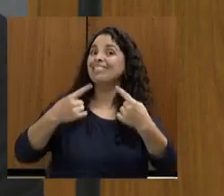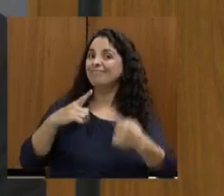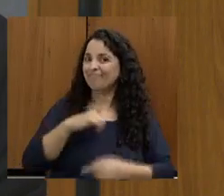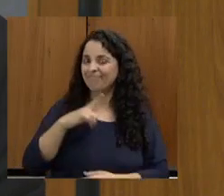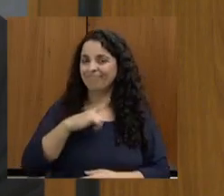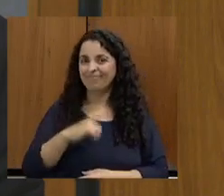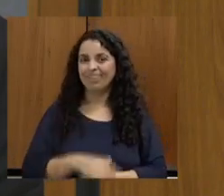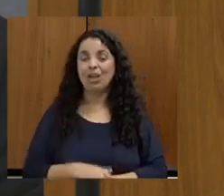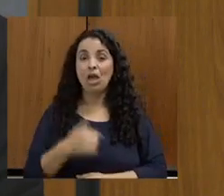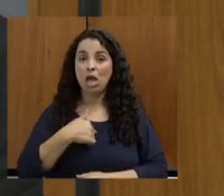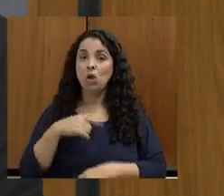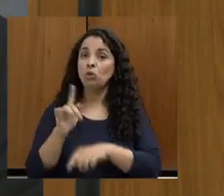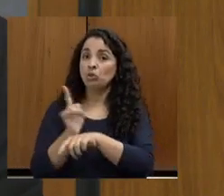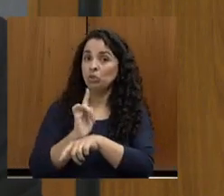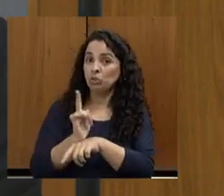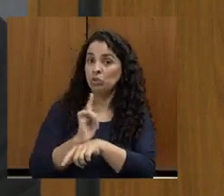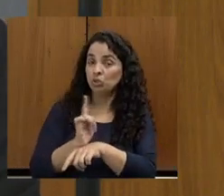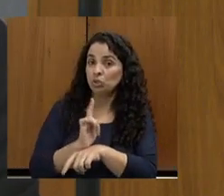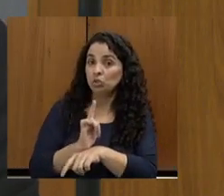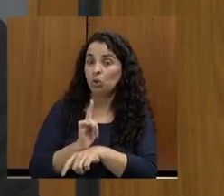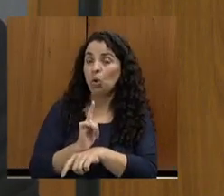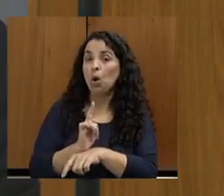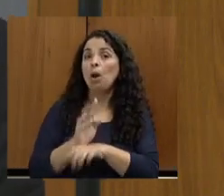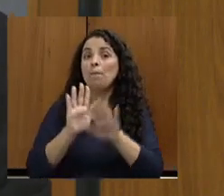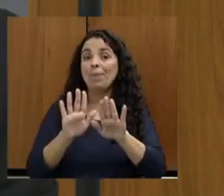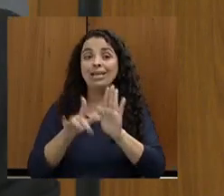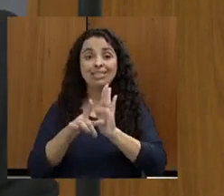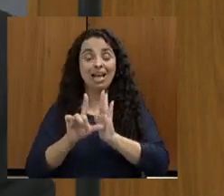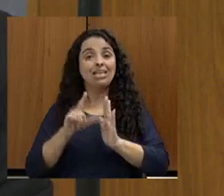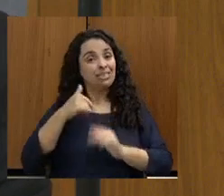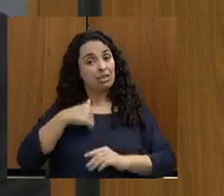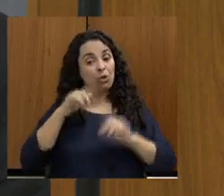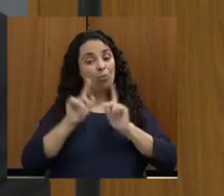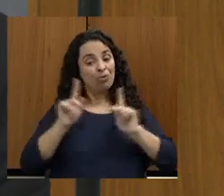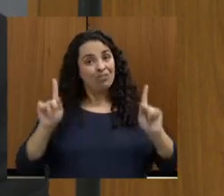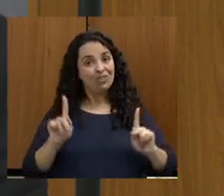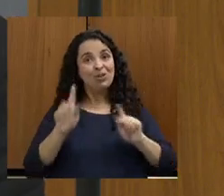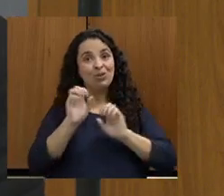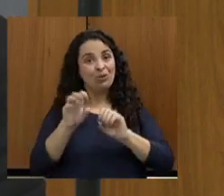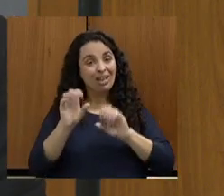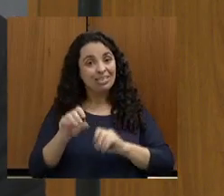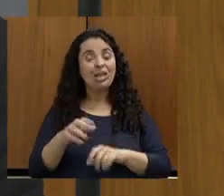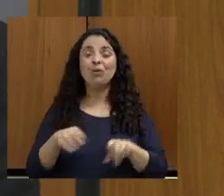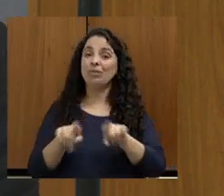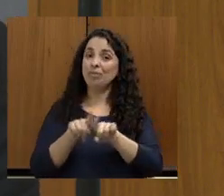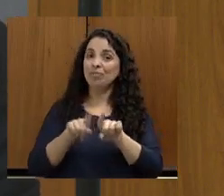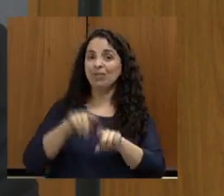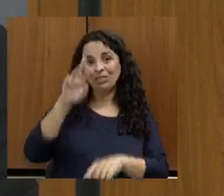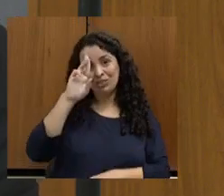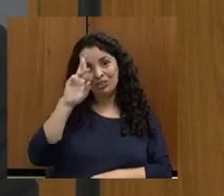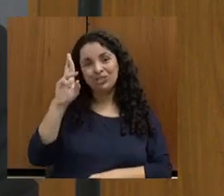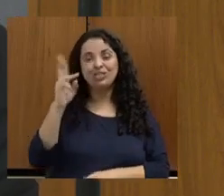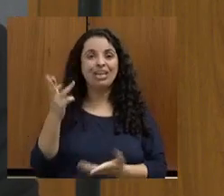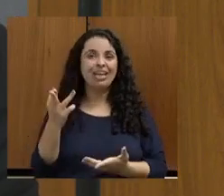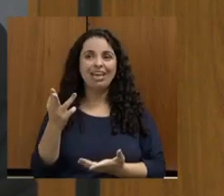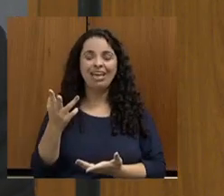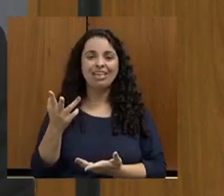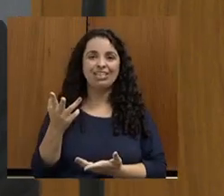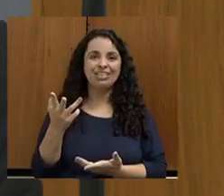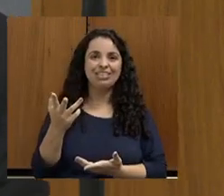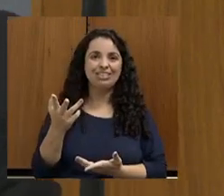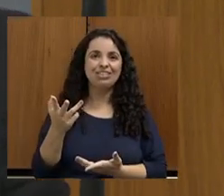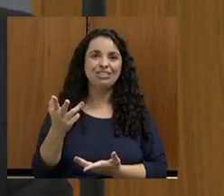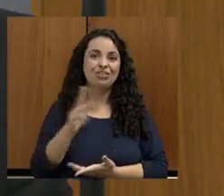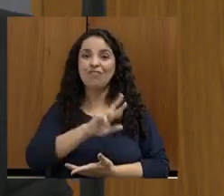educação, antes de tudo, sou um professor, educador, dirigente também, em várias oportunidades de instituições de ensino,